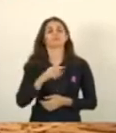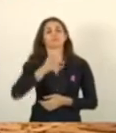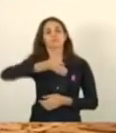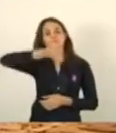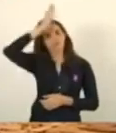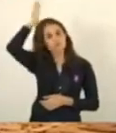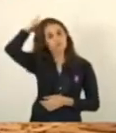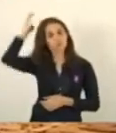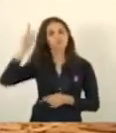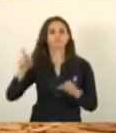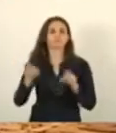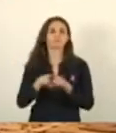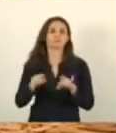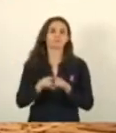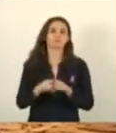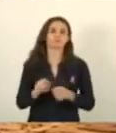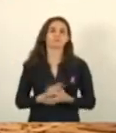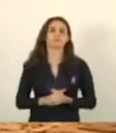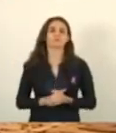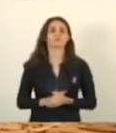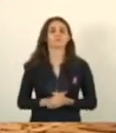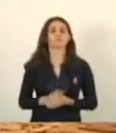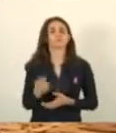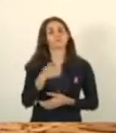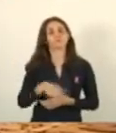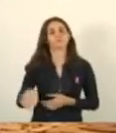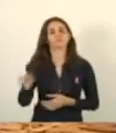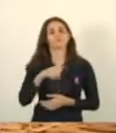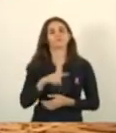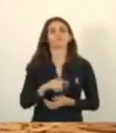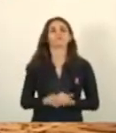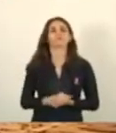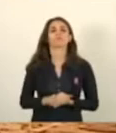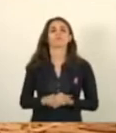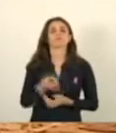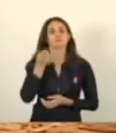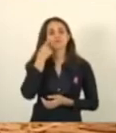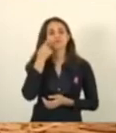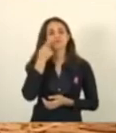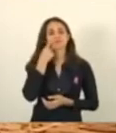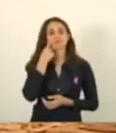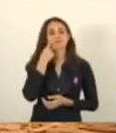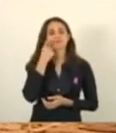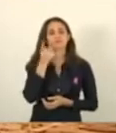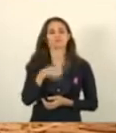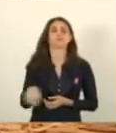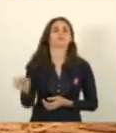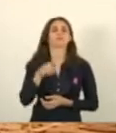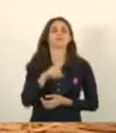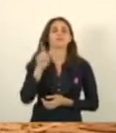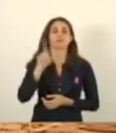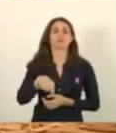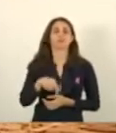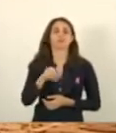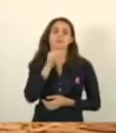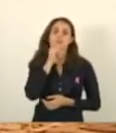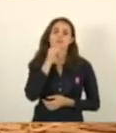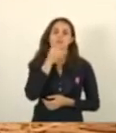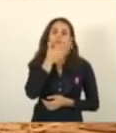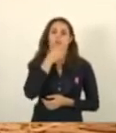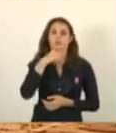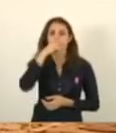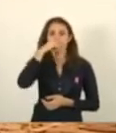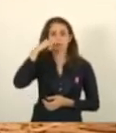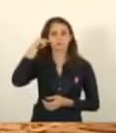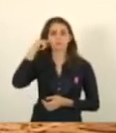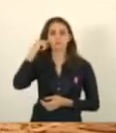bombeiros. Ora, a única coisa que eu vejo aqui nessa casa é, por exemplo, o capitão Assunção